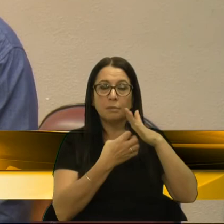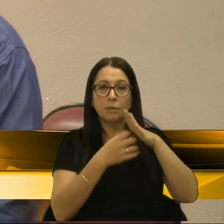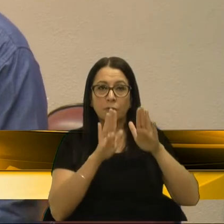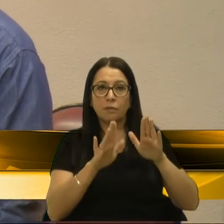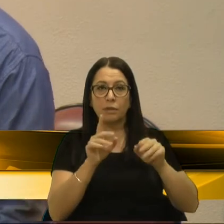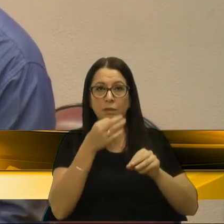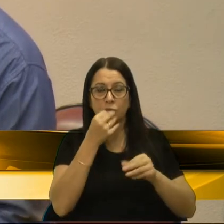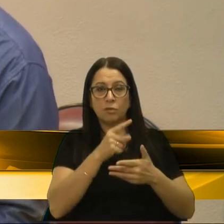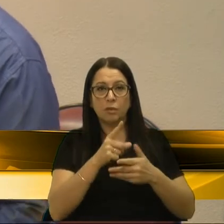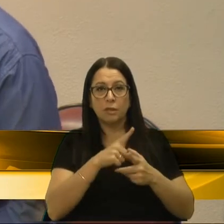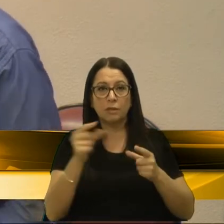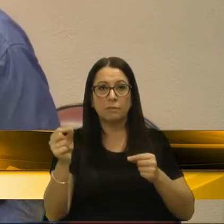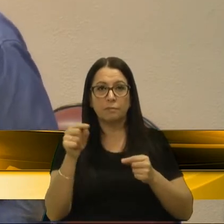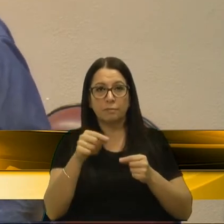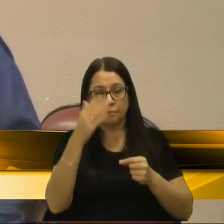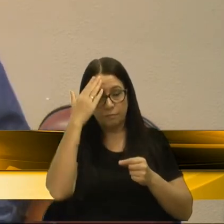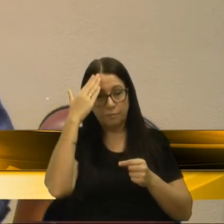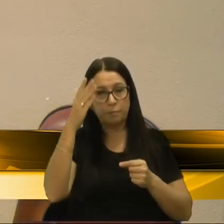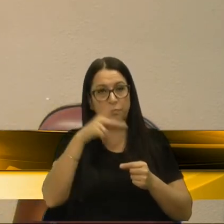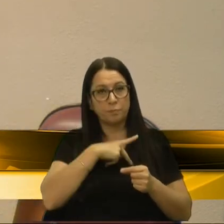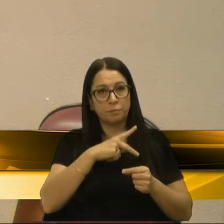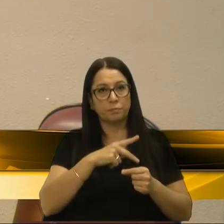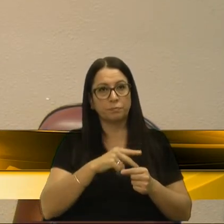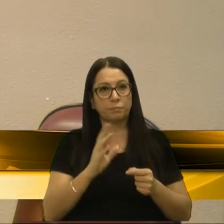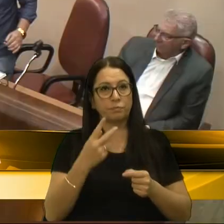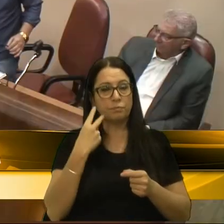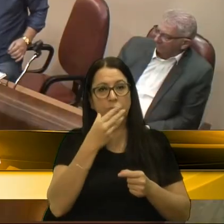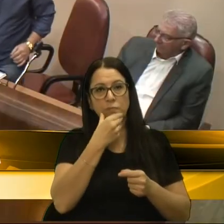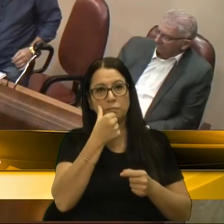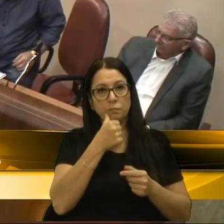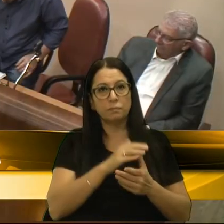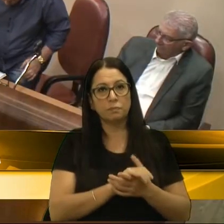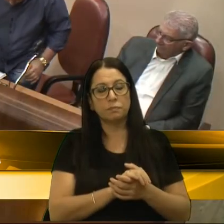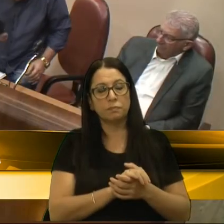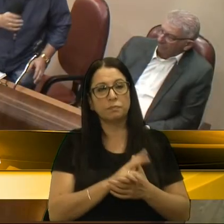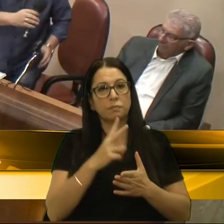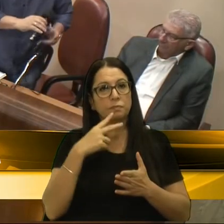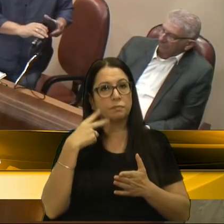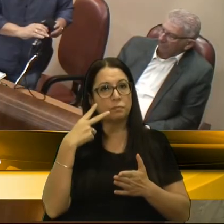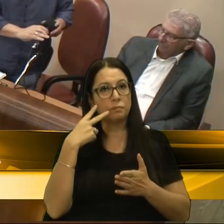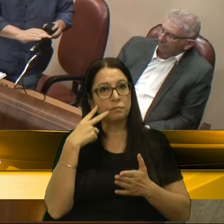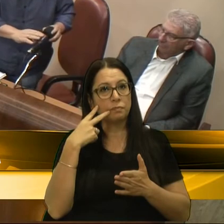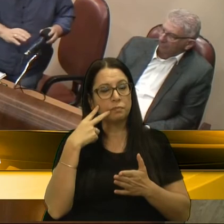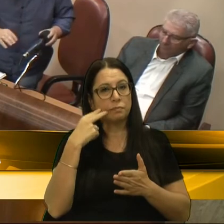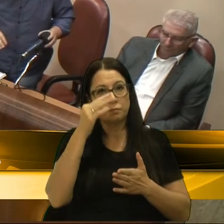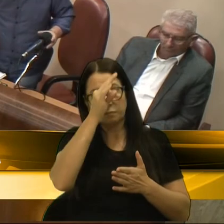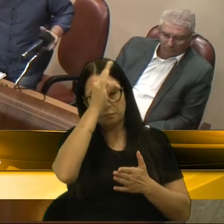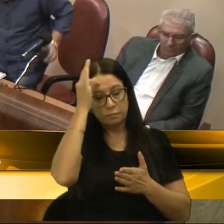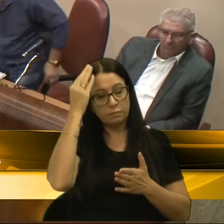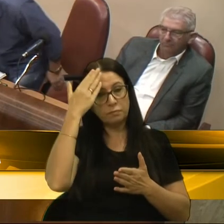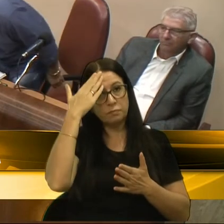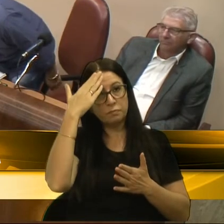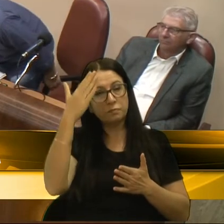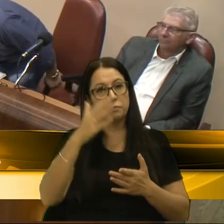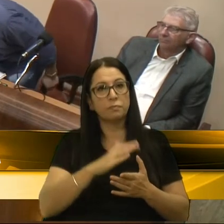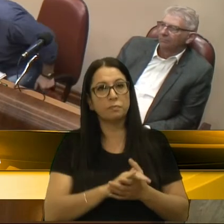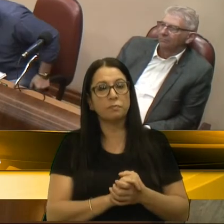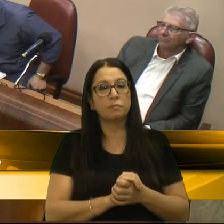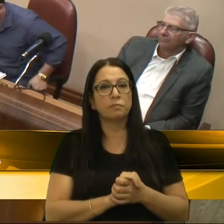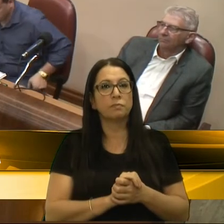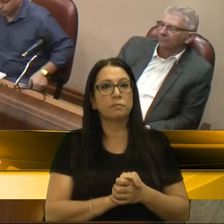Caxias e não saiam daqui. Muito obrigado, senhor presidente, senhores vereadores. Próximo inscrito, vereador Gustavo Toigo, que agradece e abre